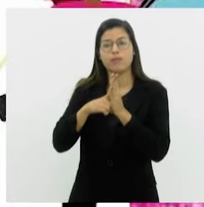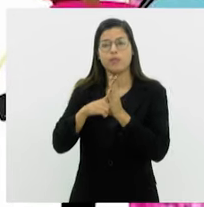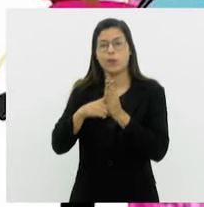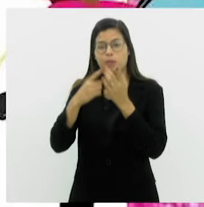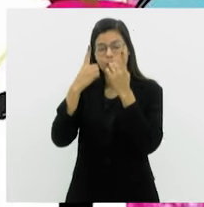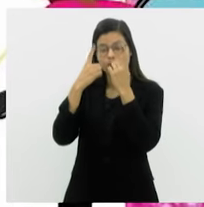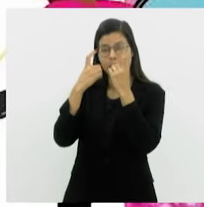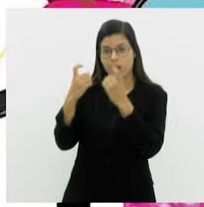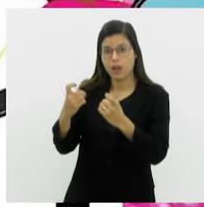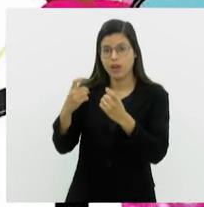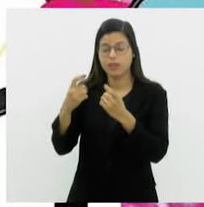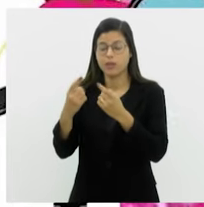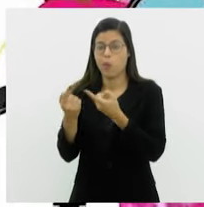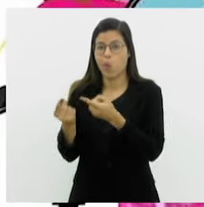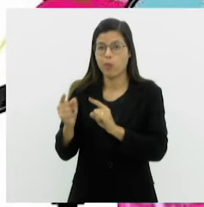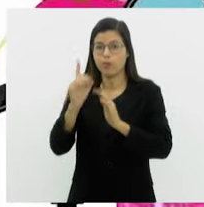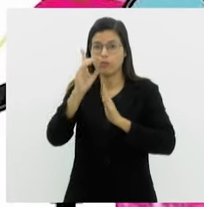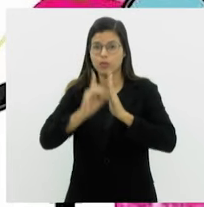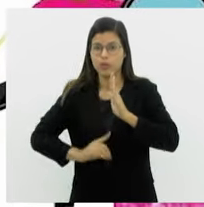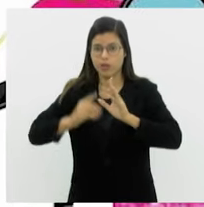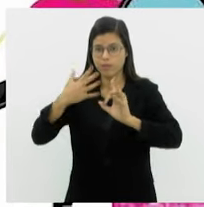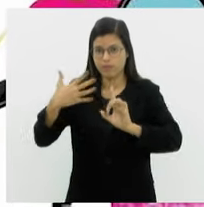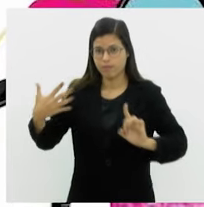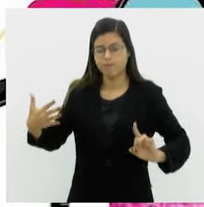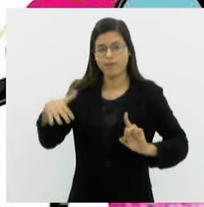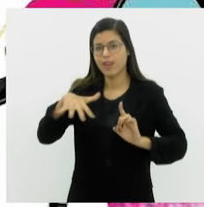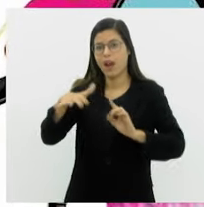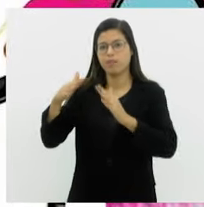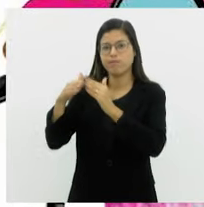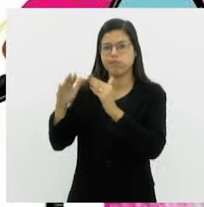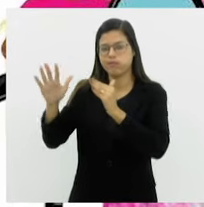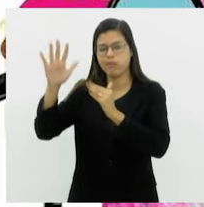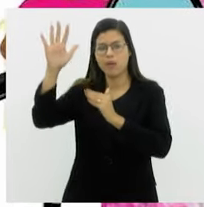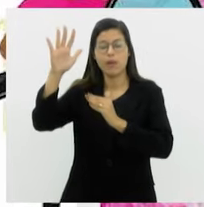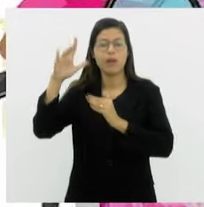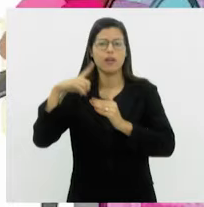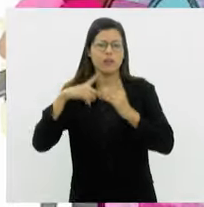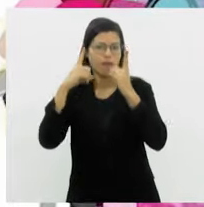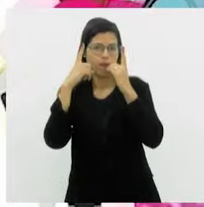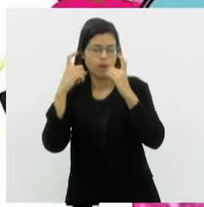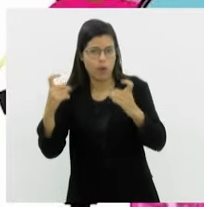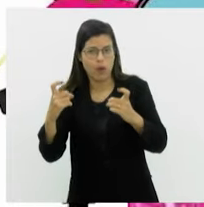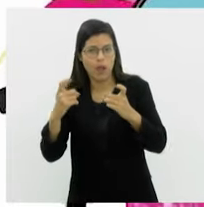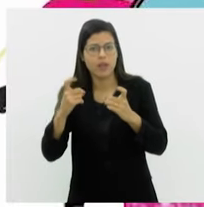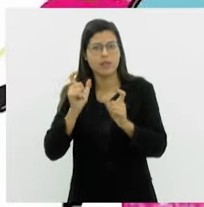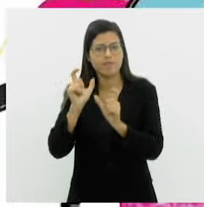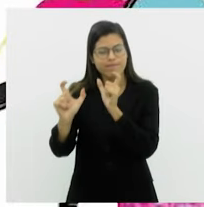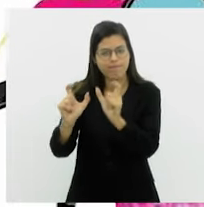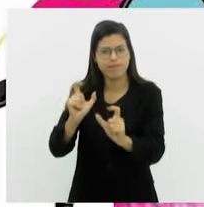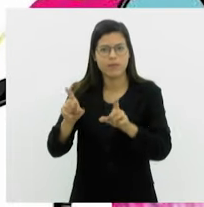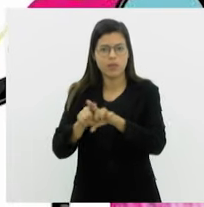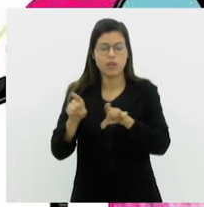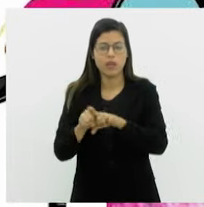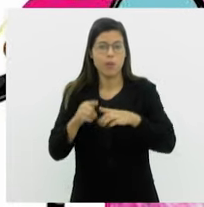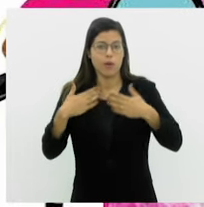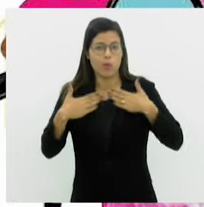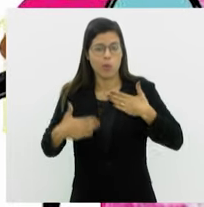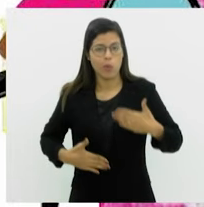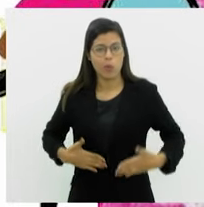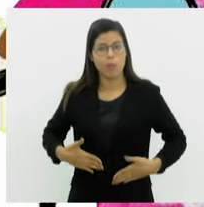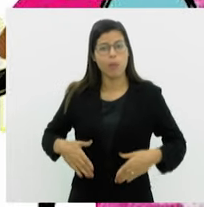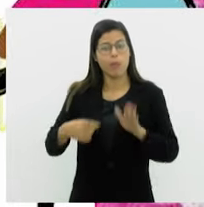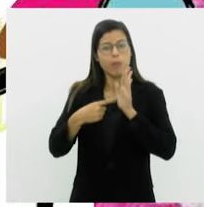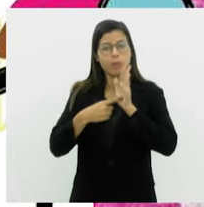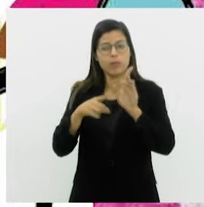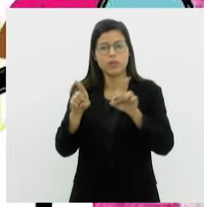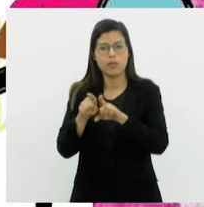comunidade LGBTI em territórios de favela. Além da violência verbal e física, o documento também faz apontamentos